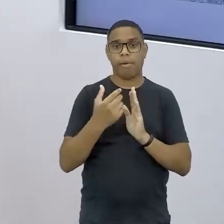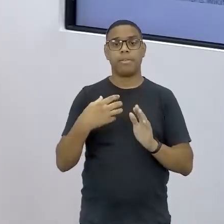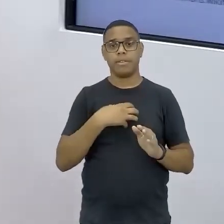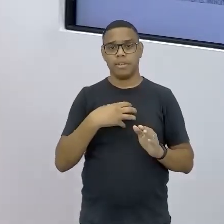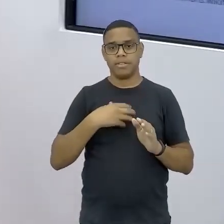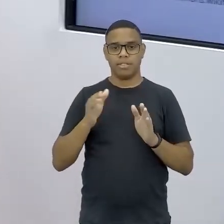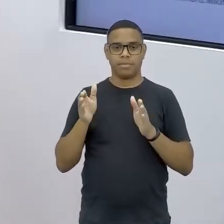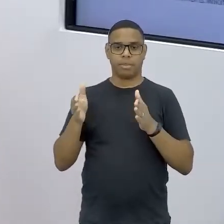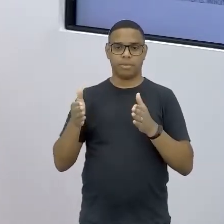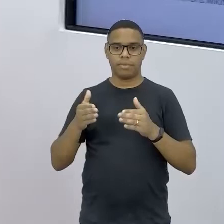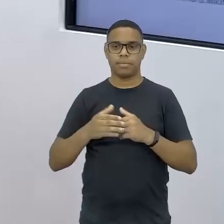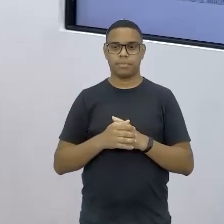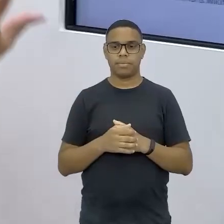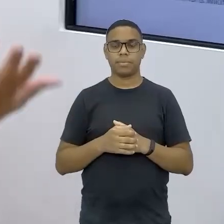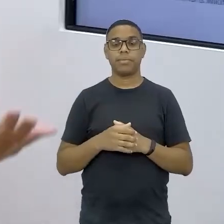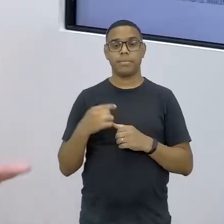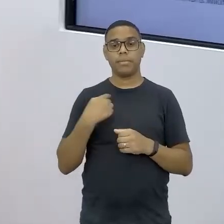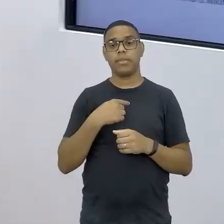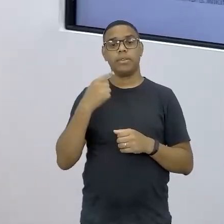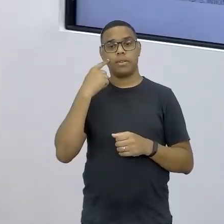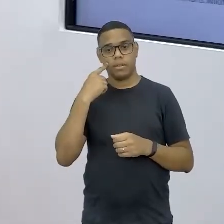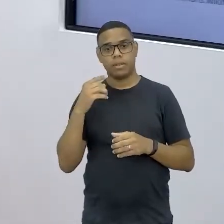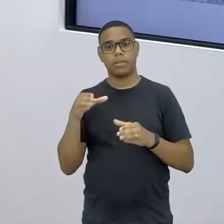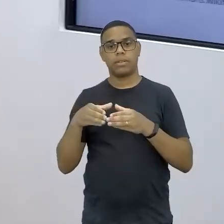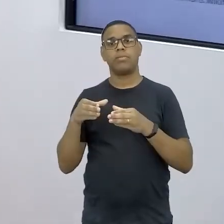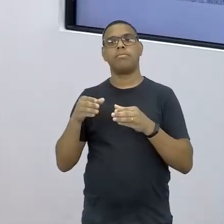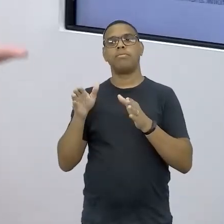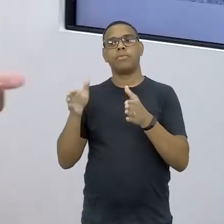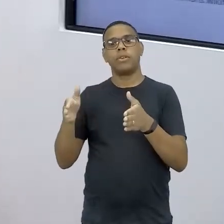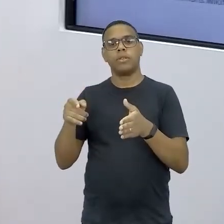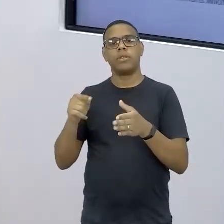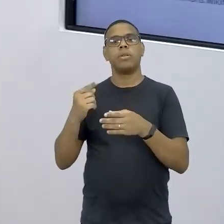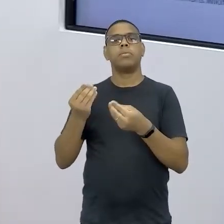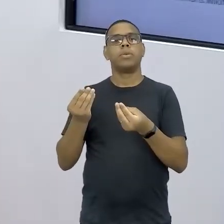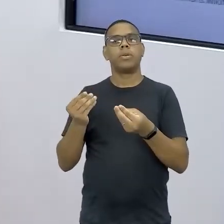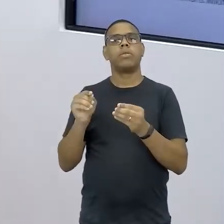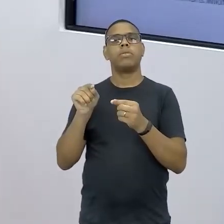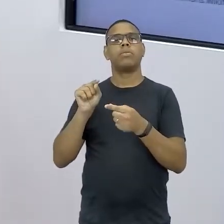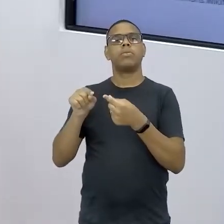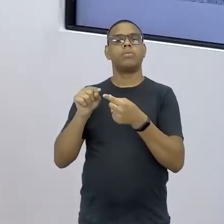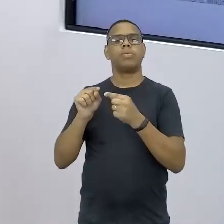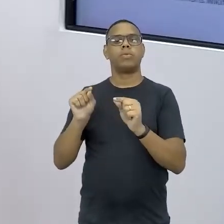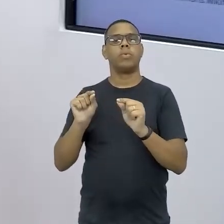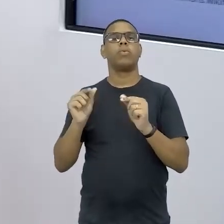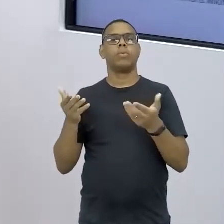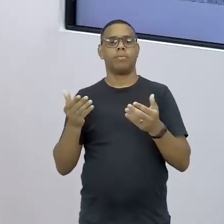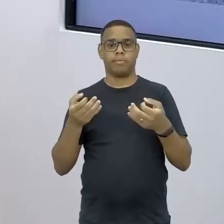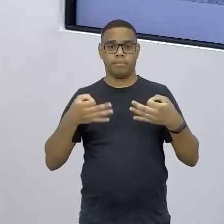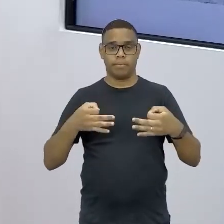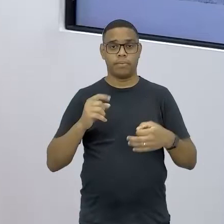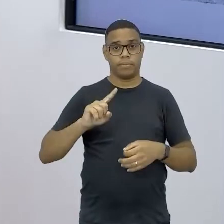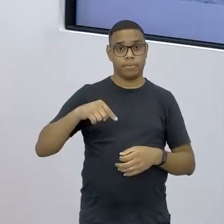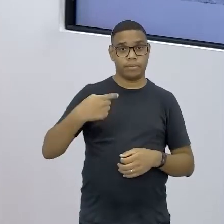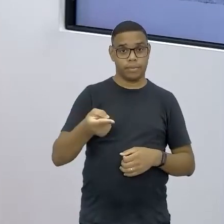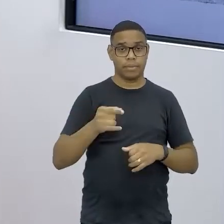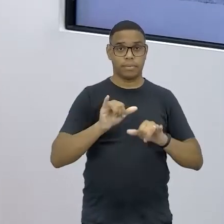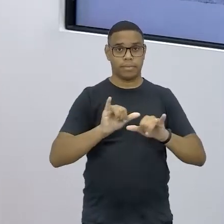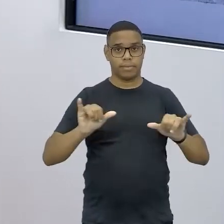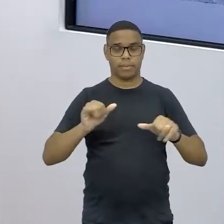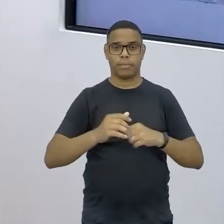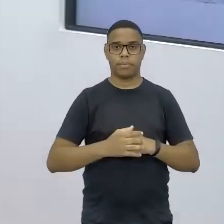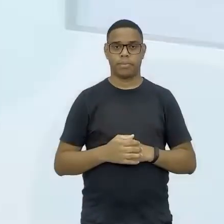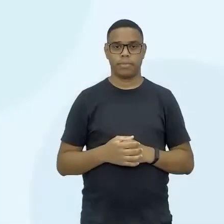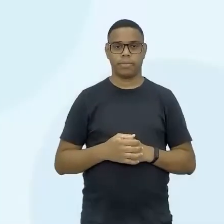público-alvo também. Então, porque a gente trabalhou com essa questão do público-alvo também. Para quem eu queria atingir, certo? Próxima